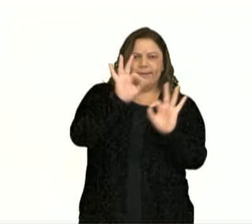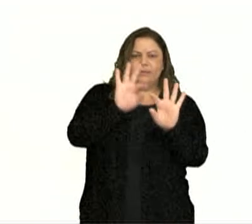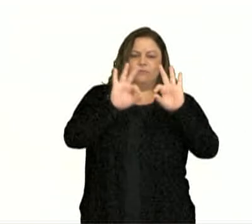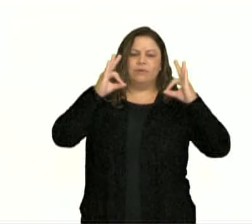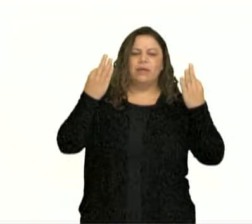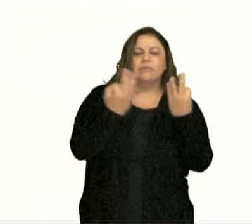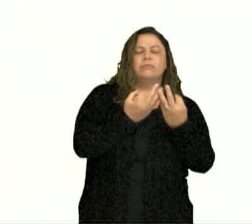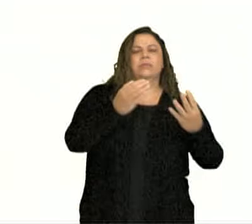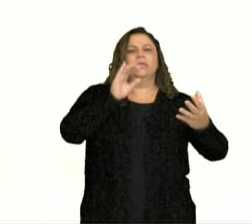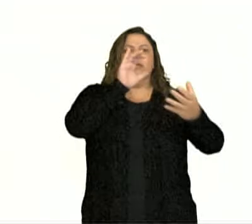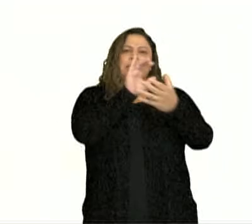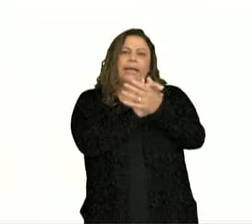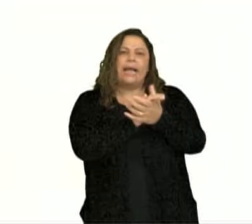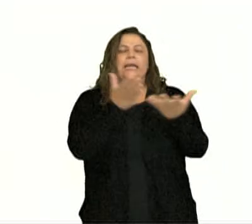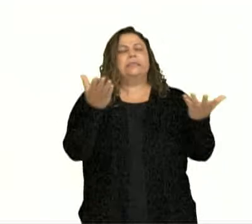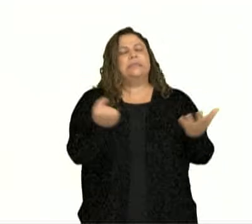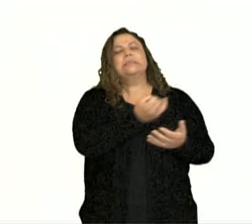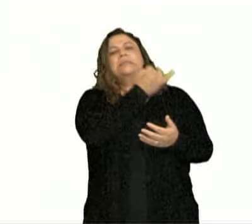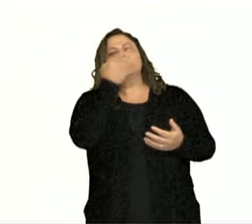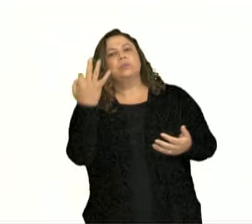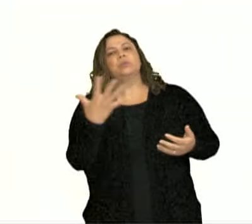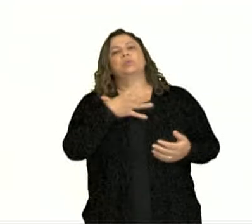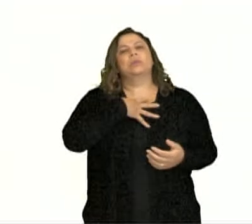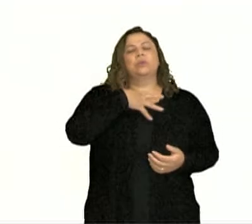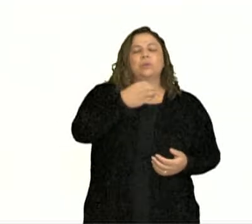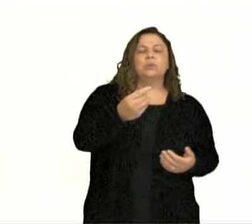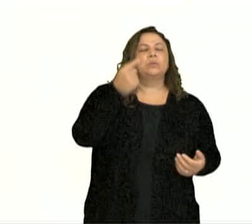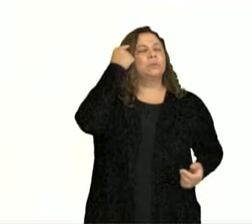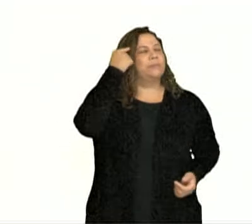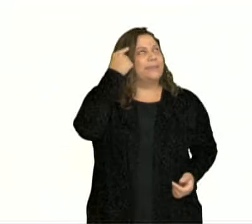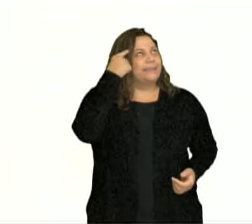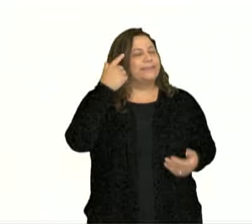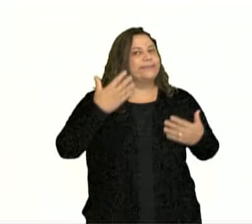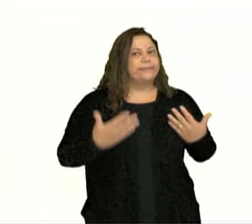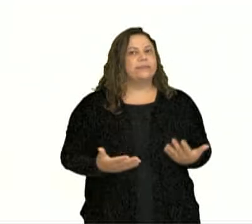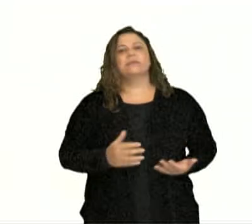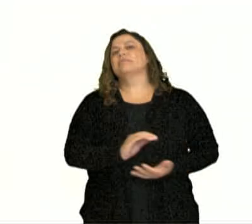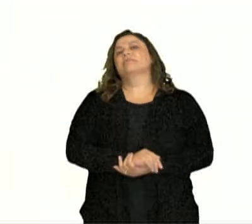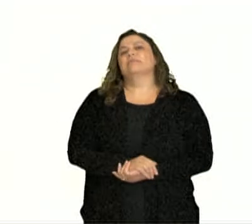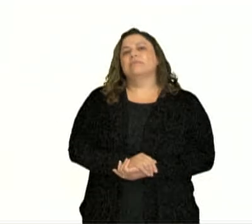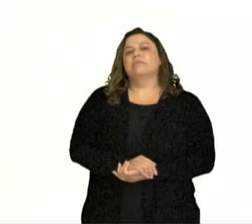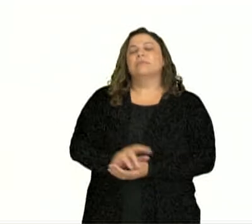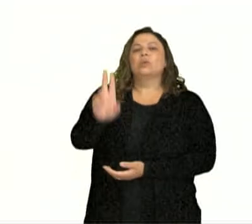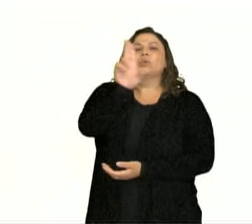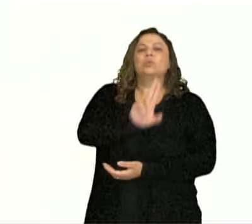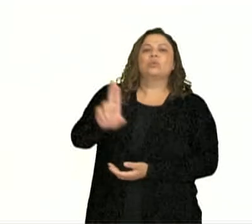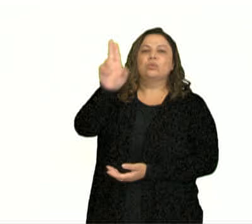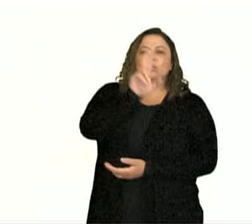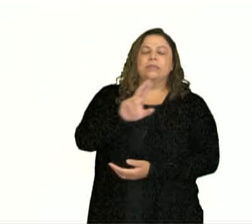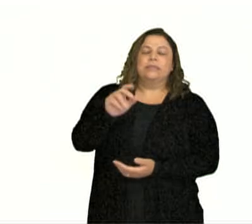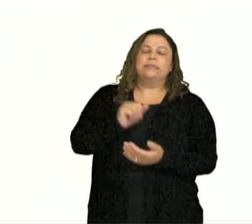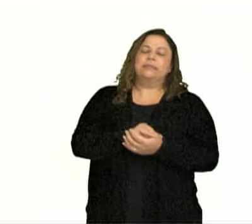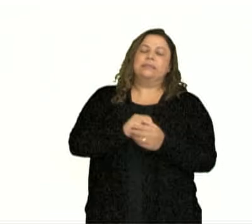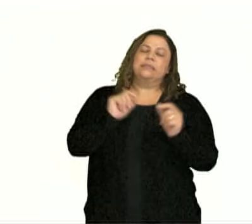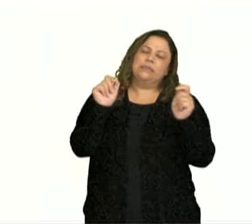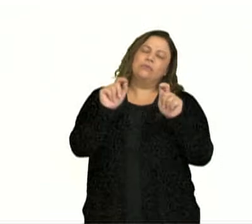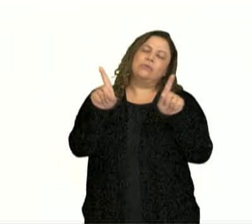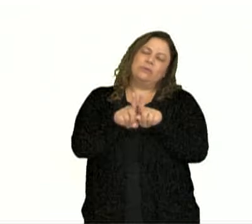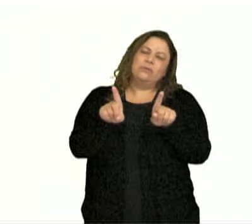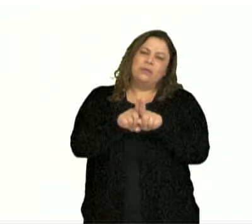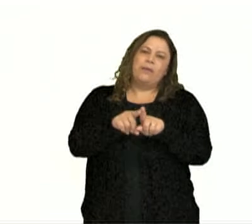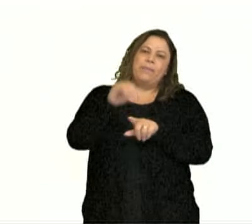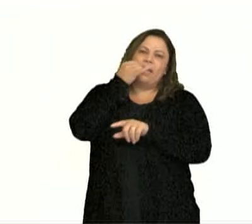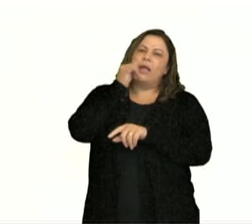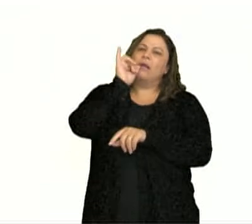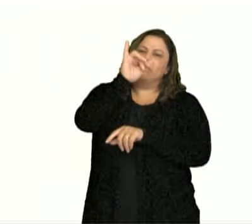seja, o casal ali decide quantos filhos nós vamos ter, vamos pensar bem. Utilização de métodos contraceptivos, que antes